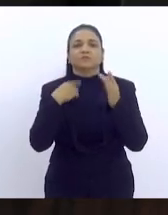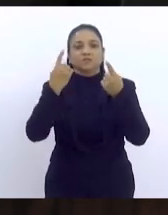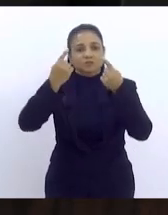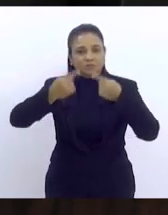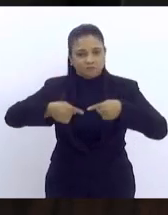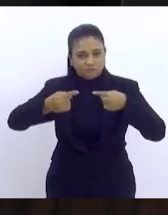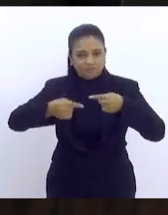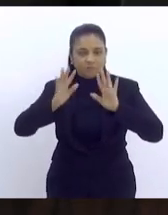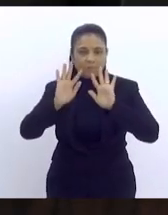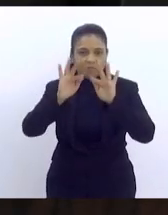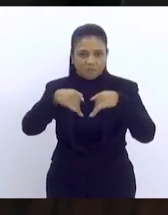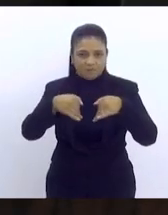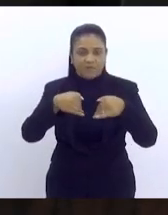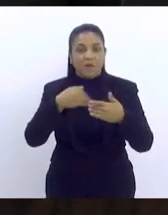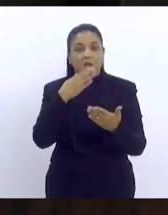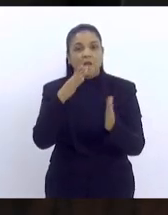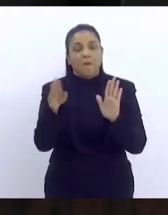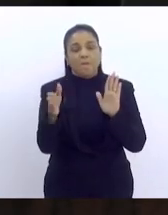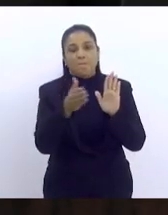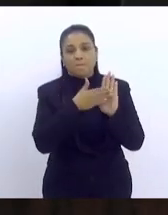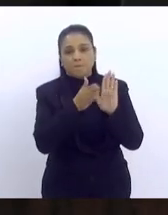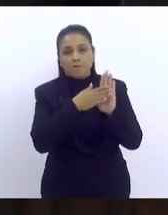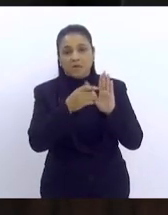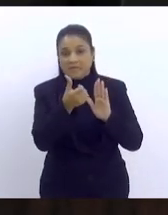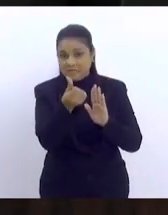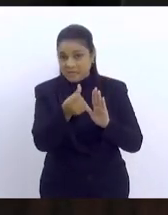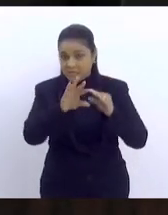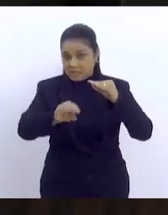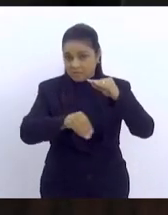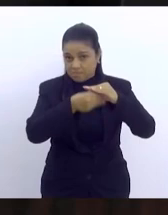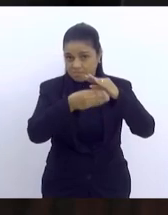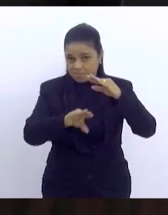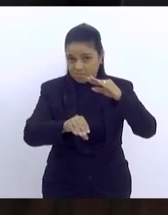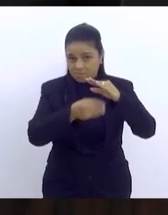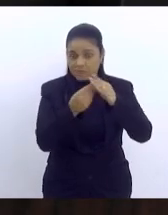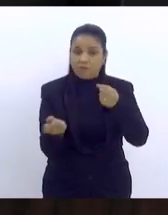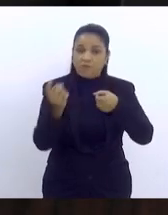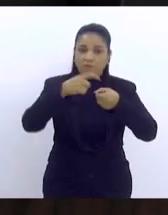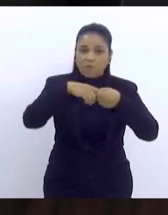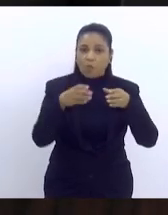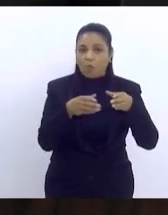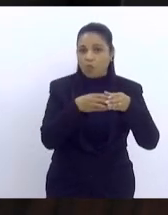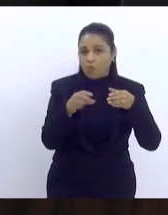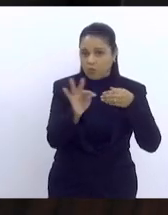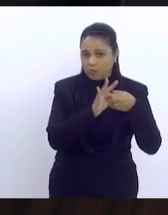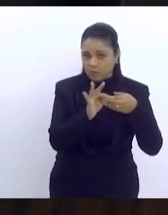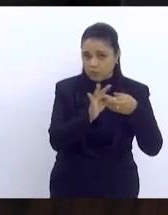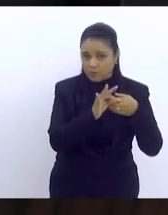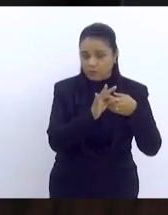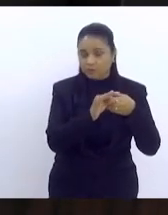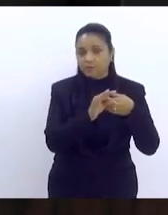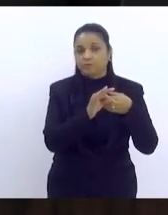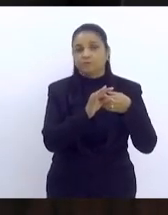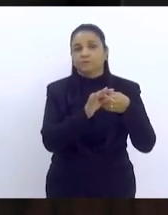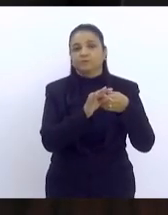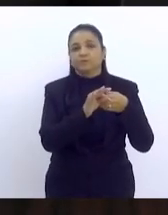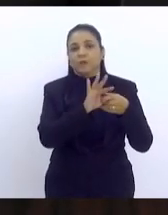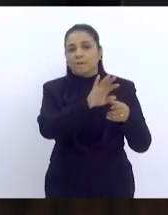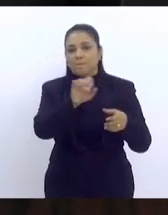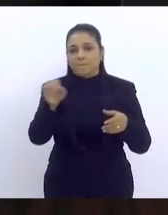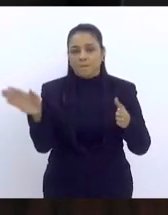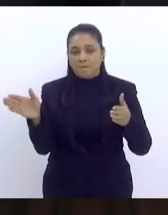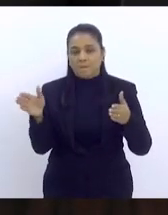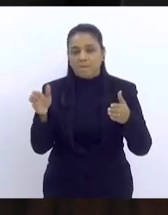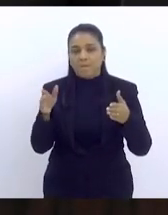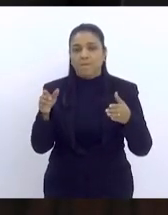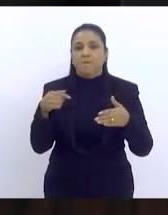discussão apresente proposta receber o 6 emendas e retorna às comissões antes de passar para o expediente